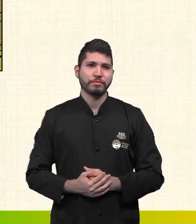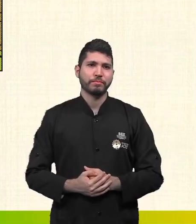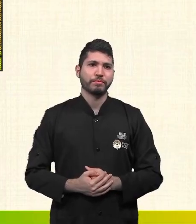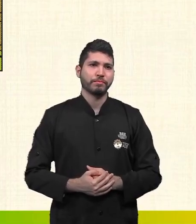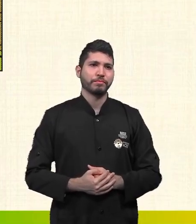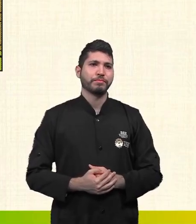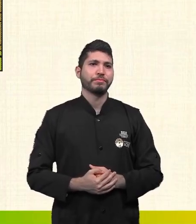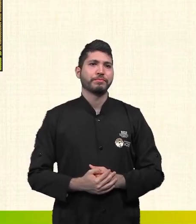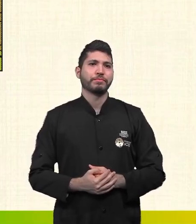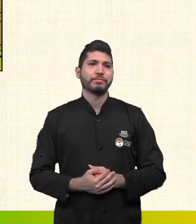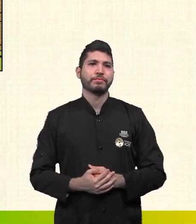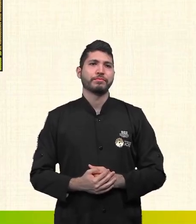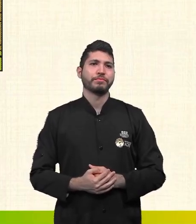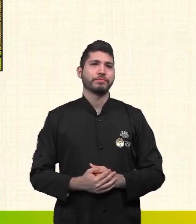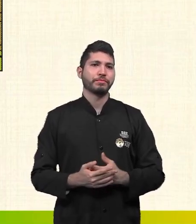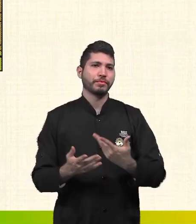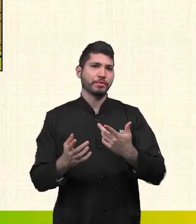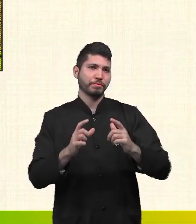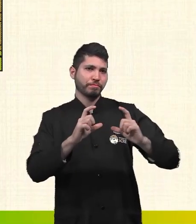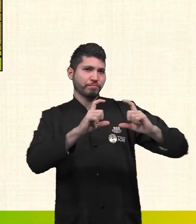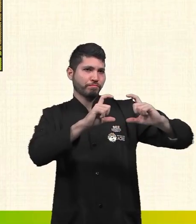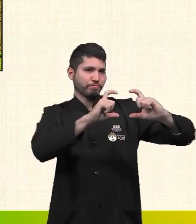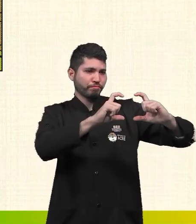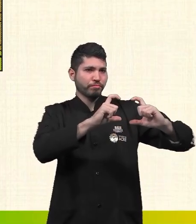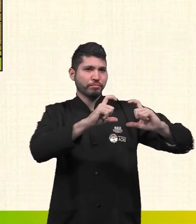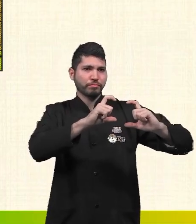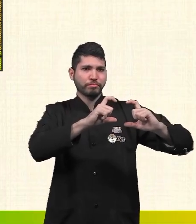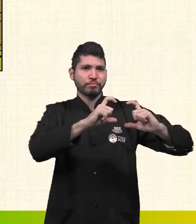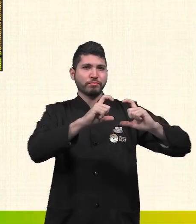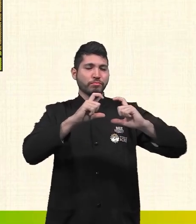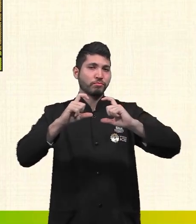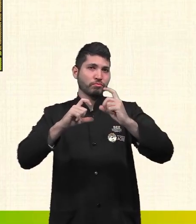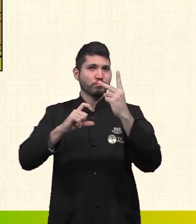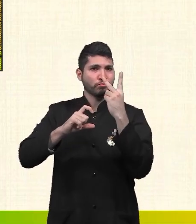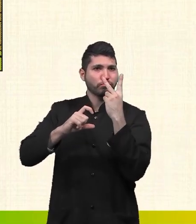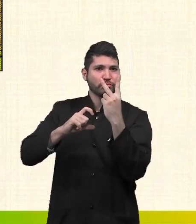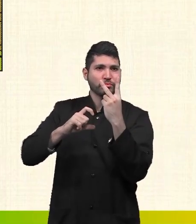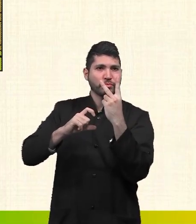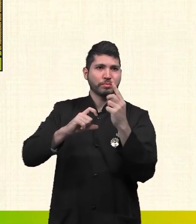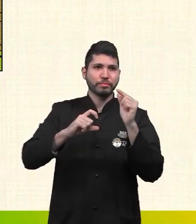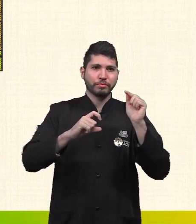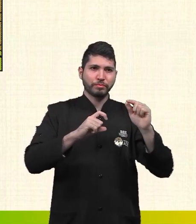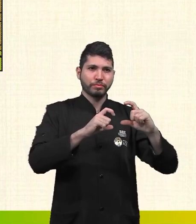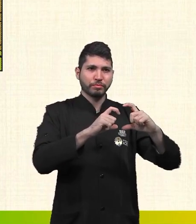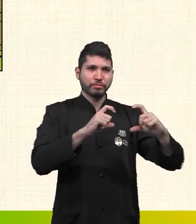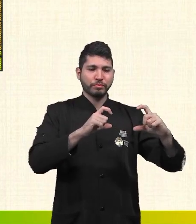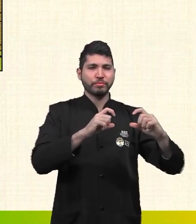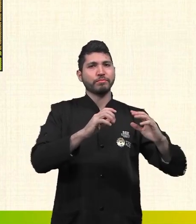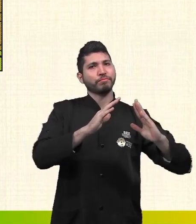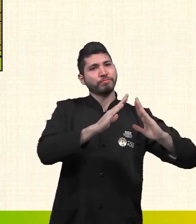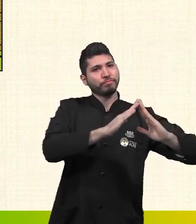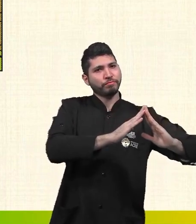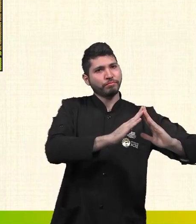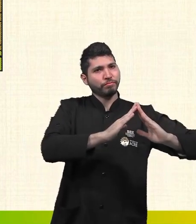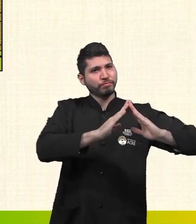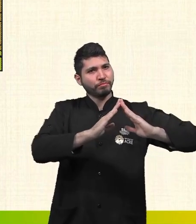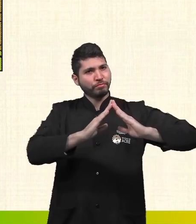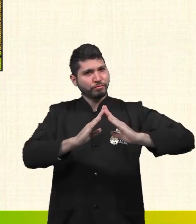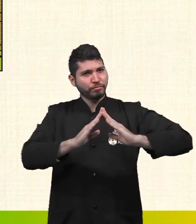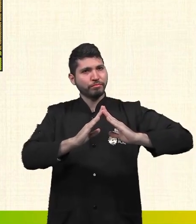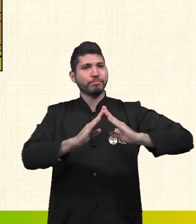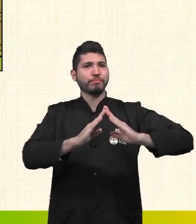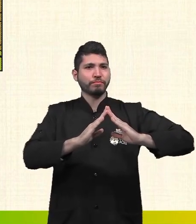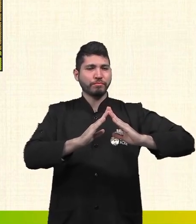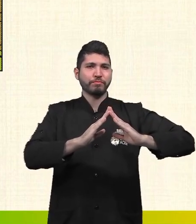algumas plaquinhas. Nesse caso, nós temos duas placas. A primeira diz Neighborhood Garage